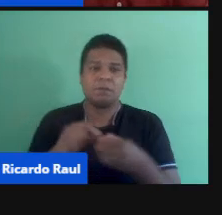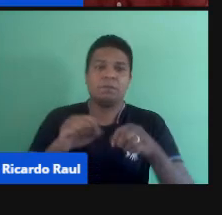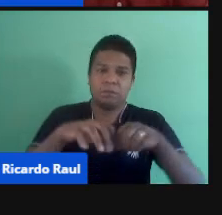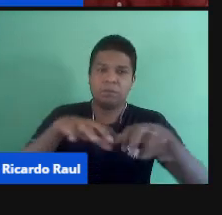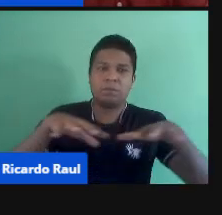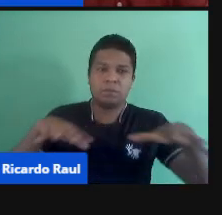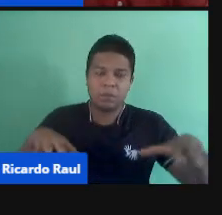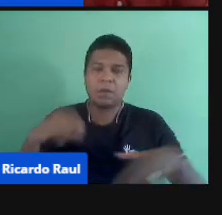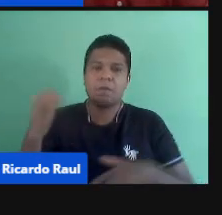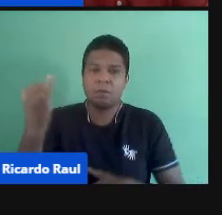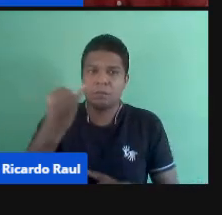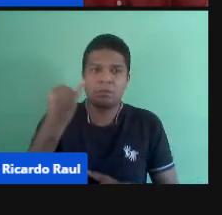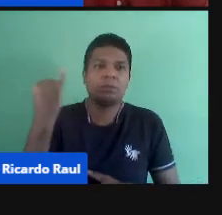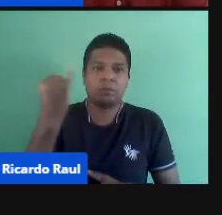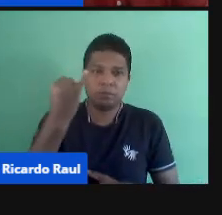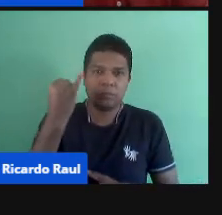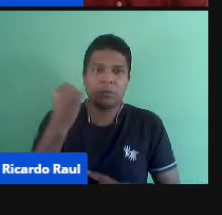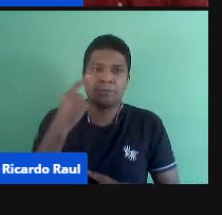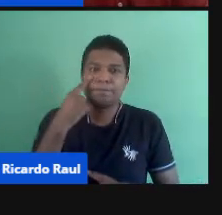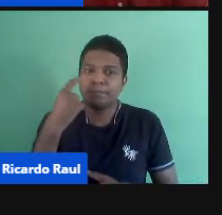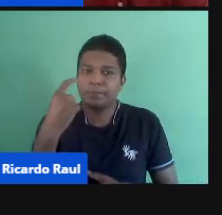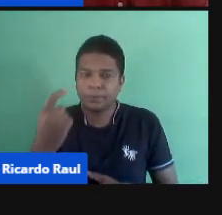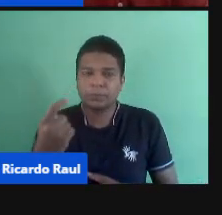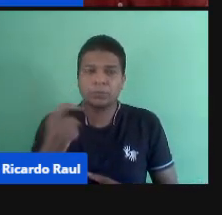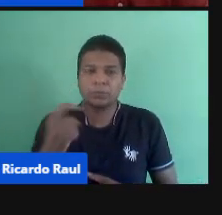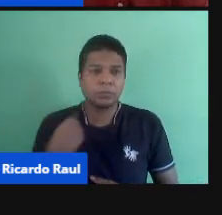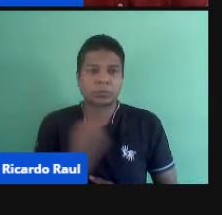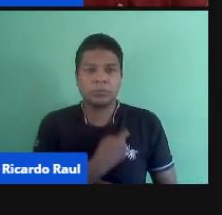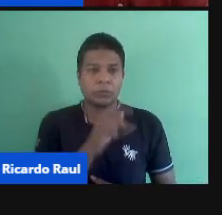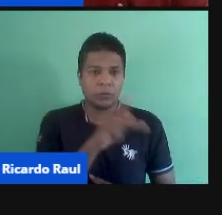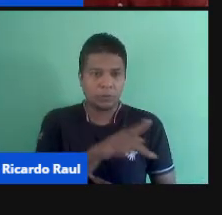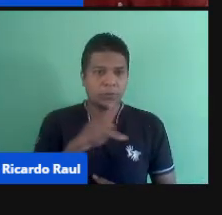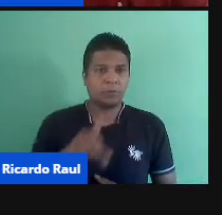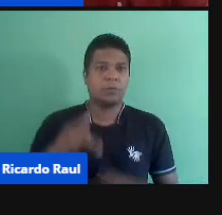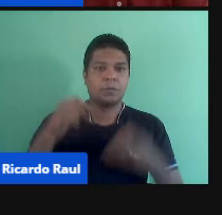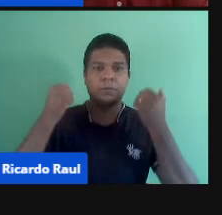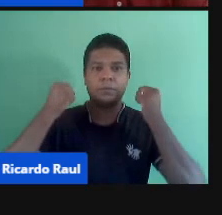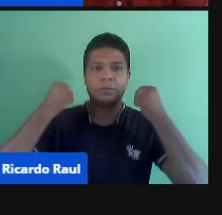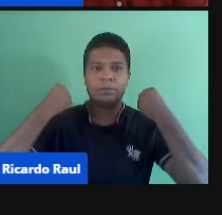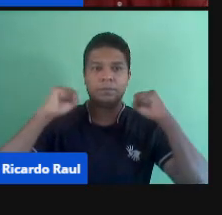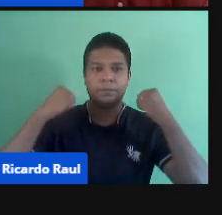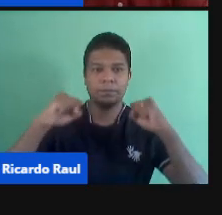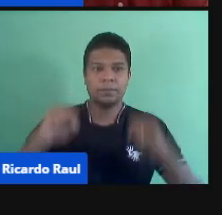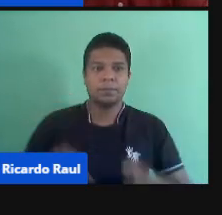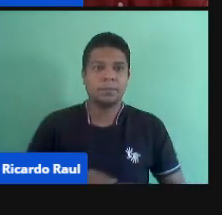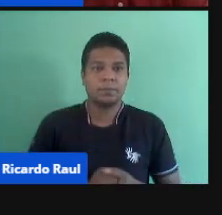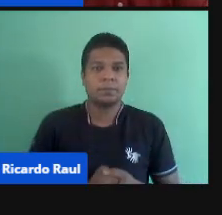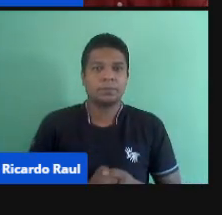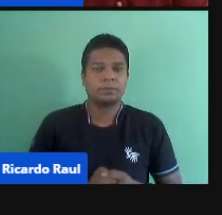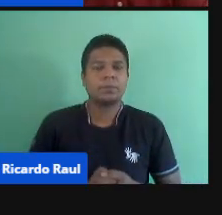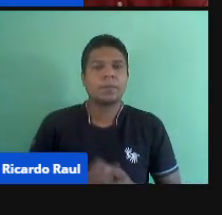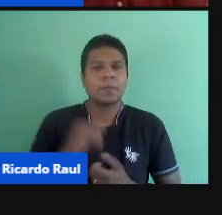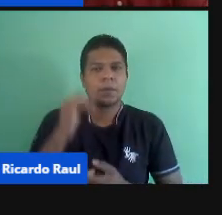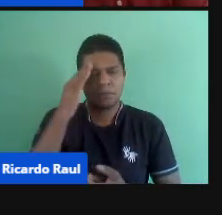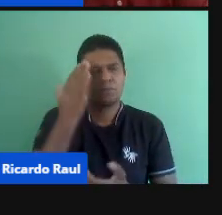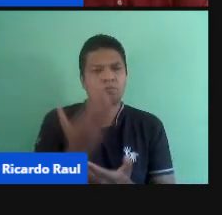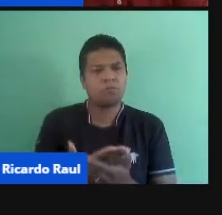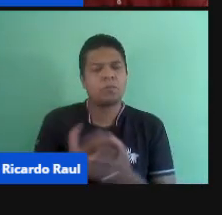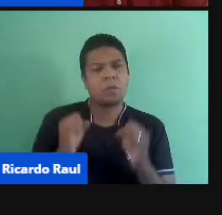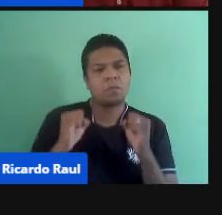vai ser um cenário muito interessante para nós, professores de educação física. Eu acredito sim que a gente